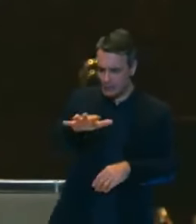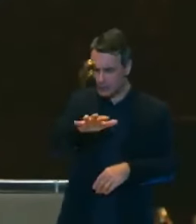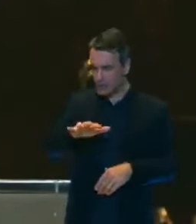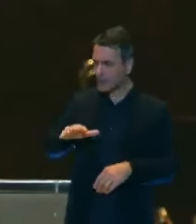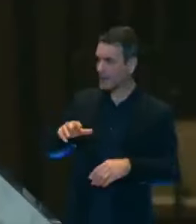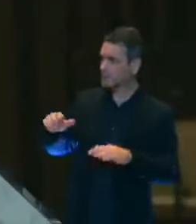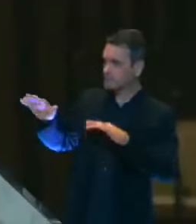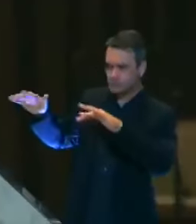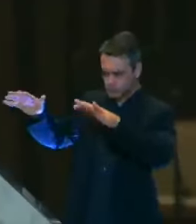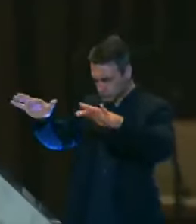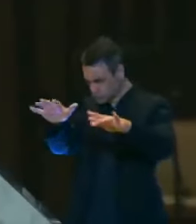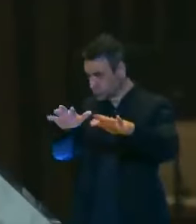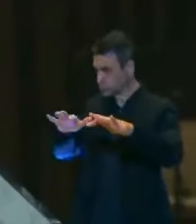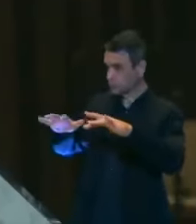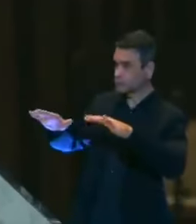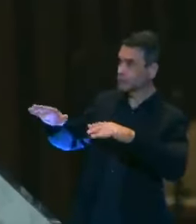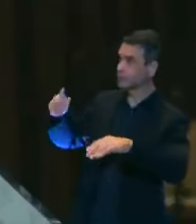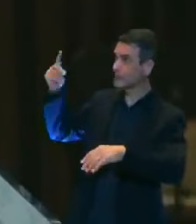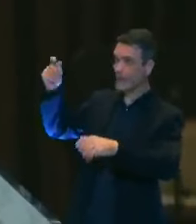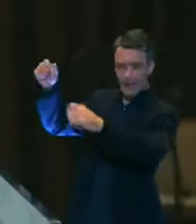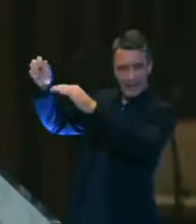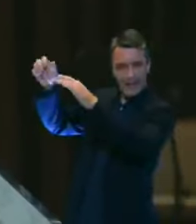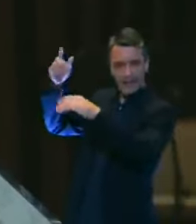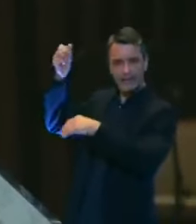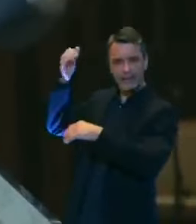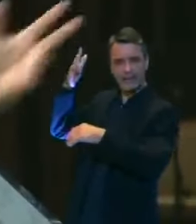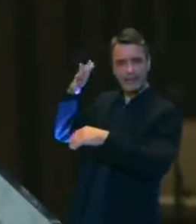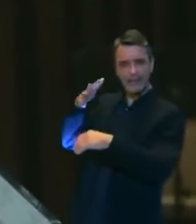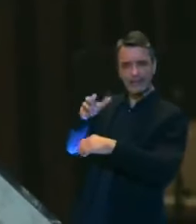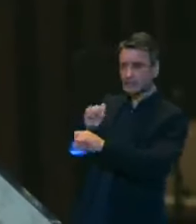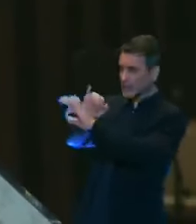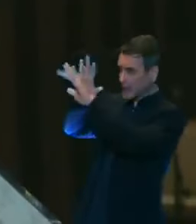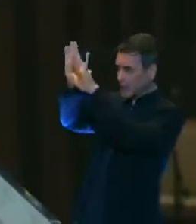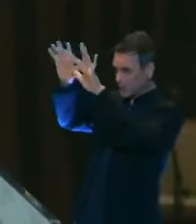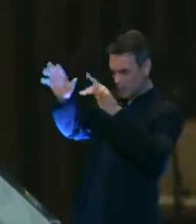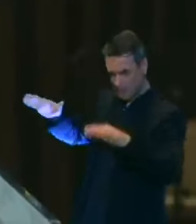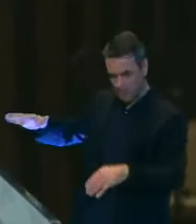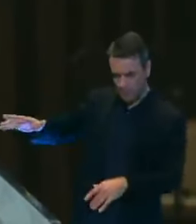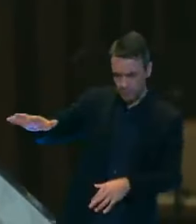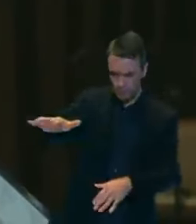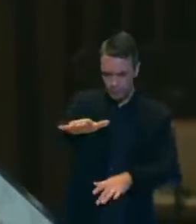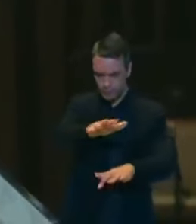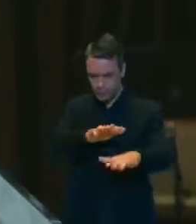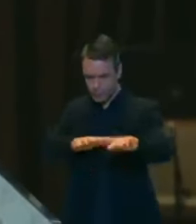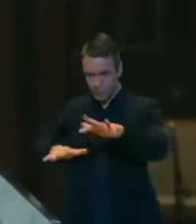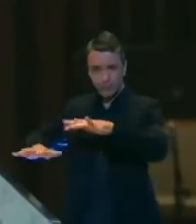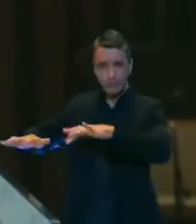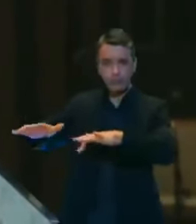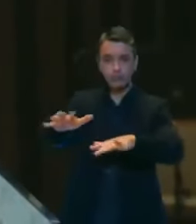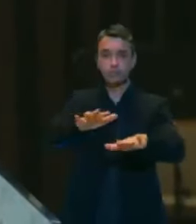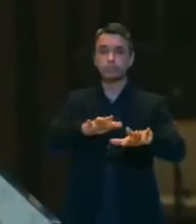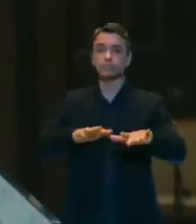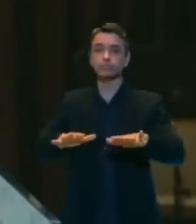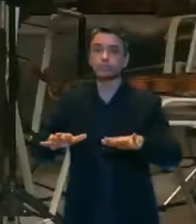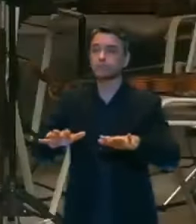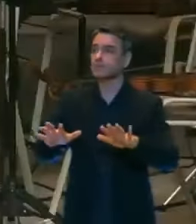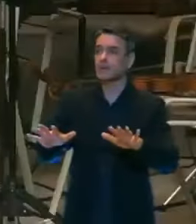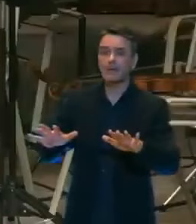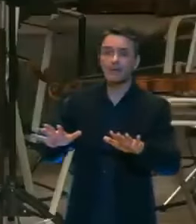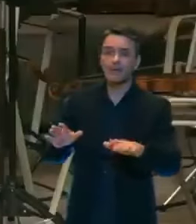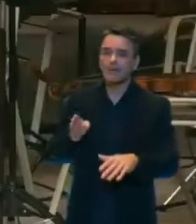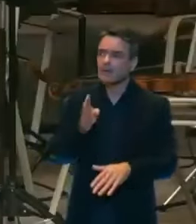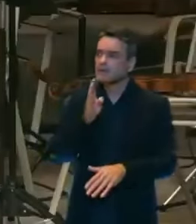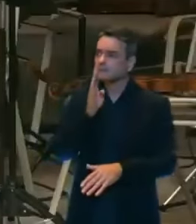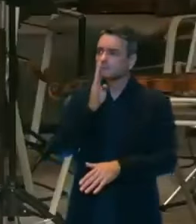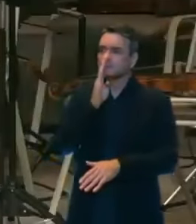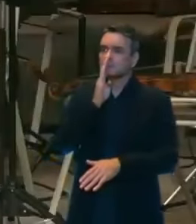tomada pela graça do Senhor, pela glória de Deus. Você não ouvia